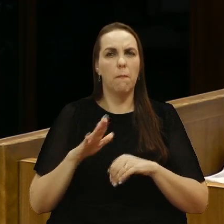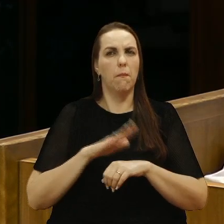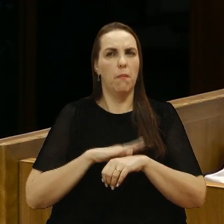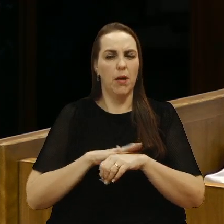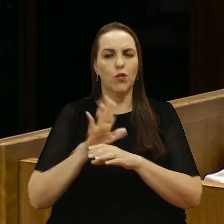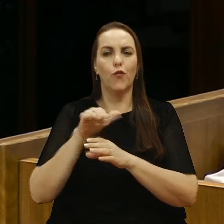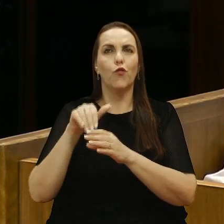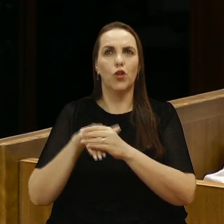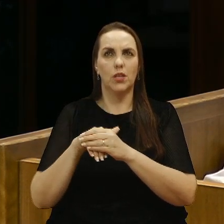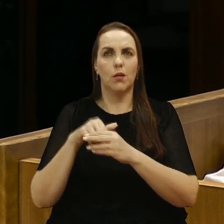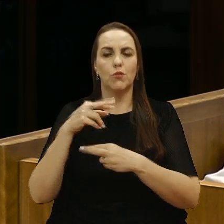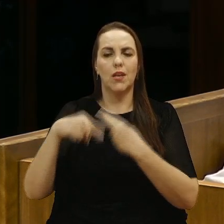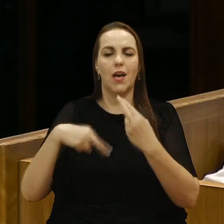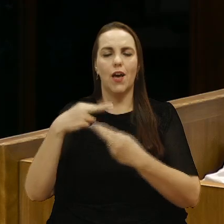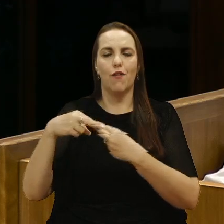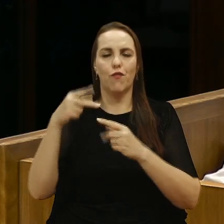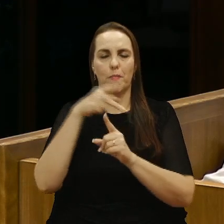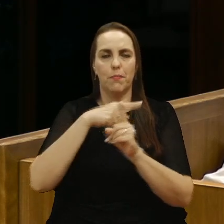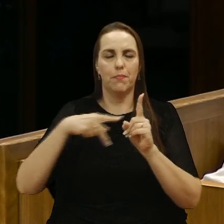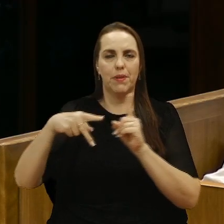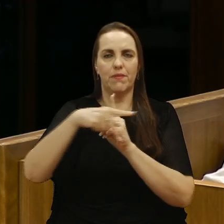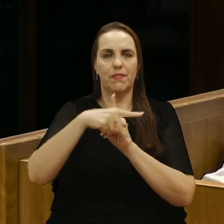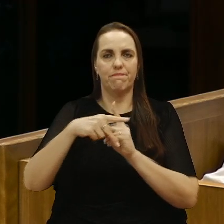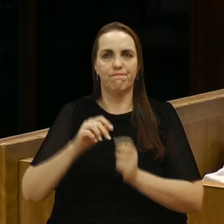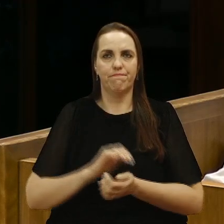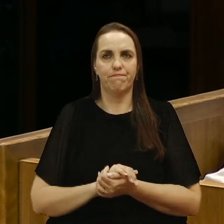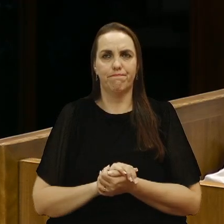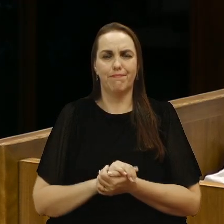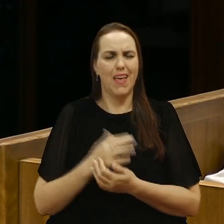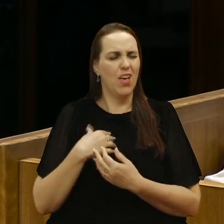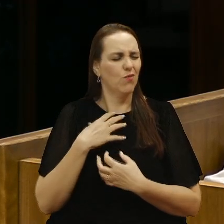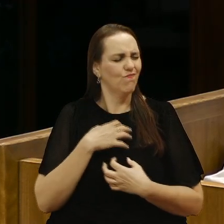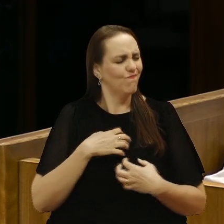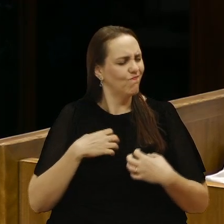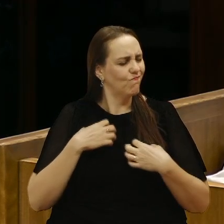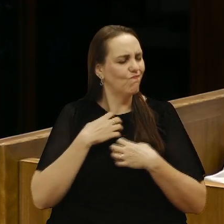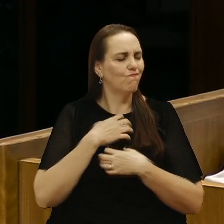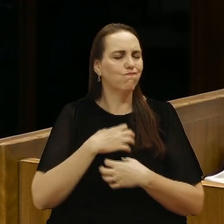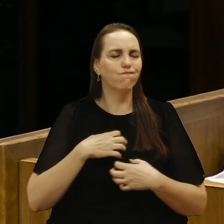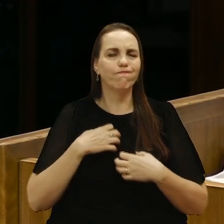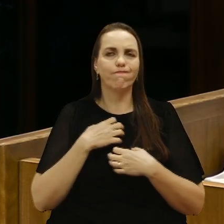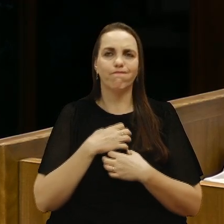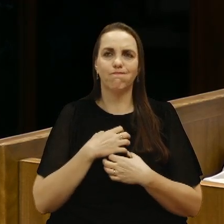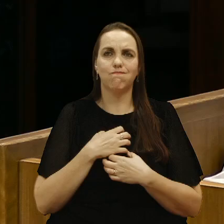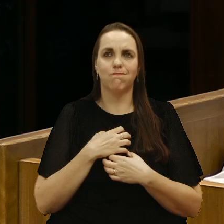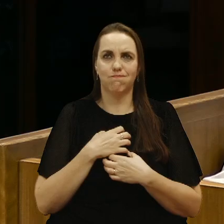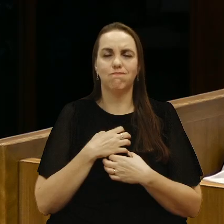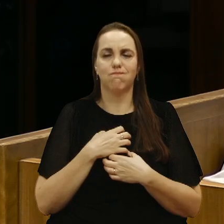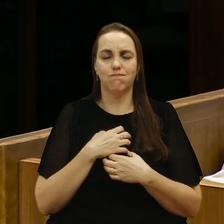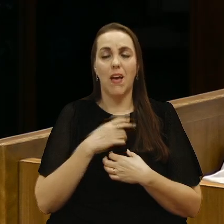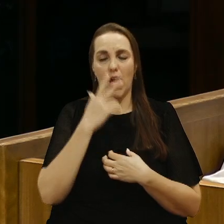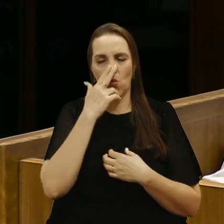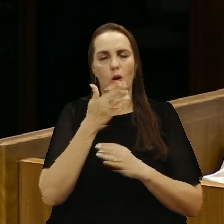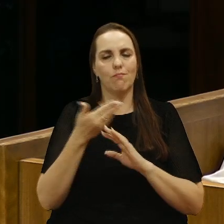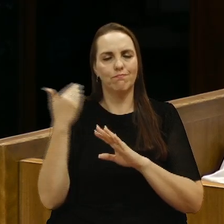votou aqui a reforma da Previdência. Eu não me sentia tão mal quanto aquela vez lá.